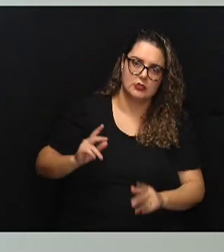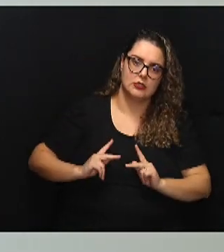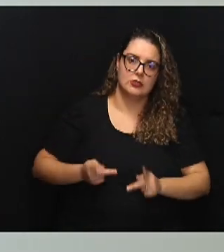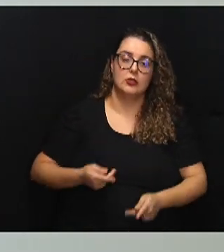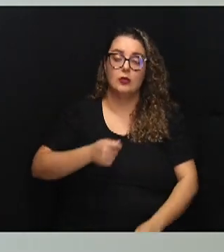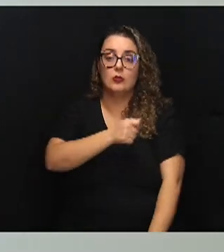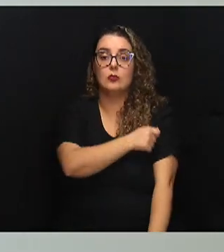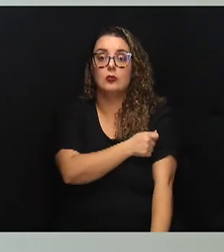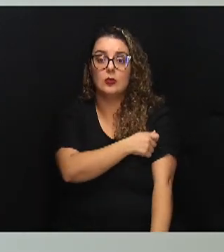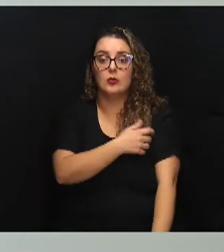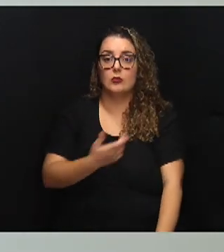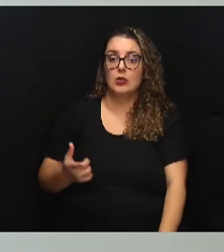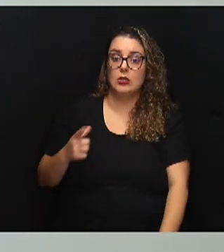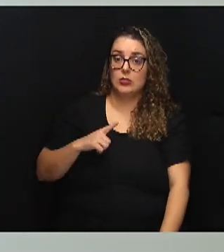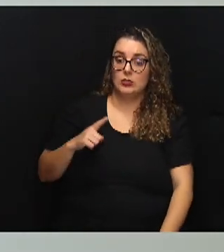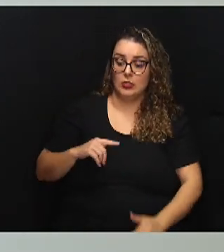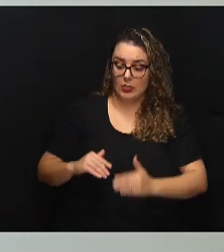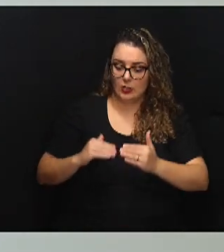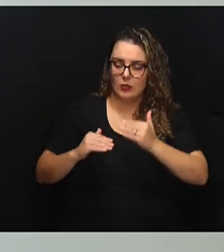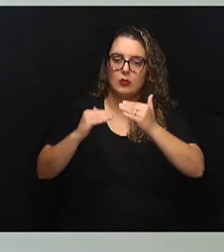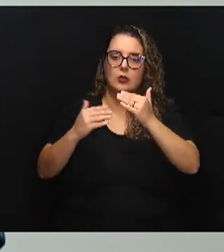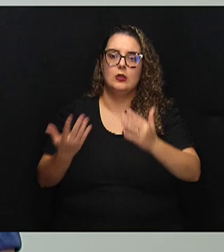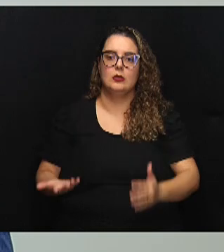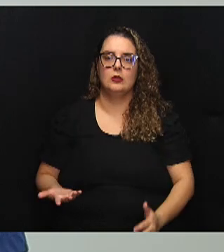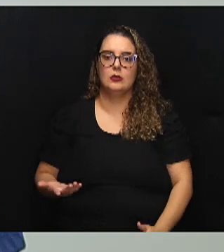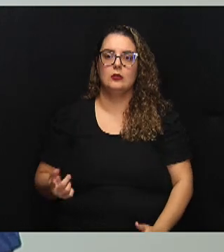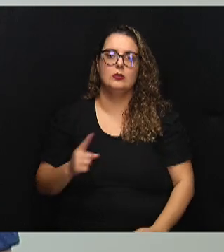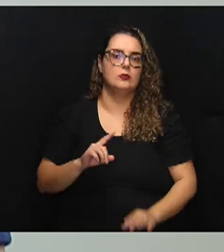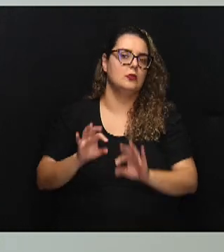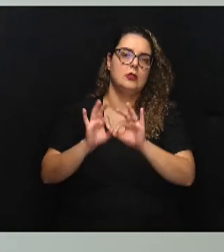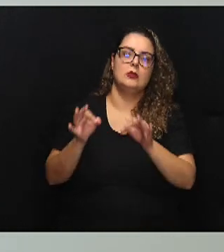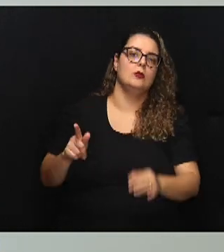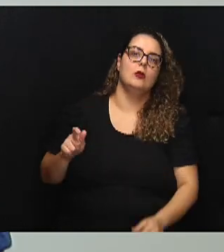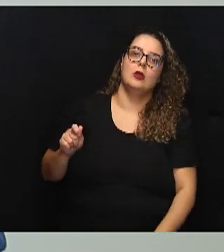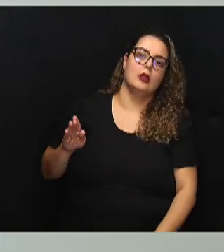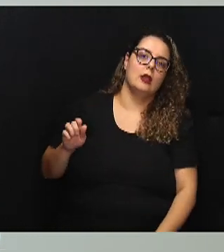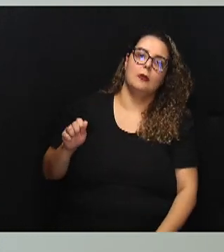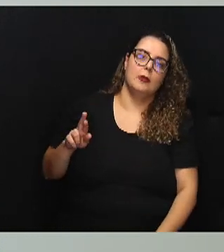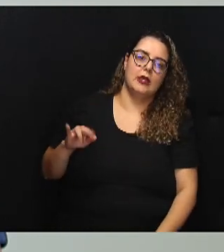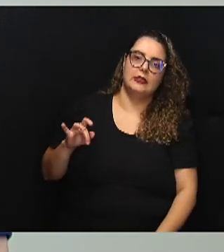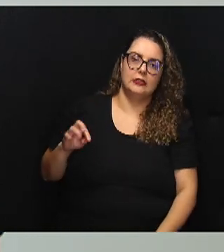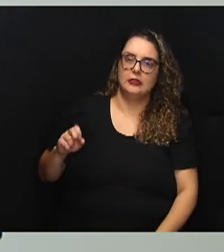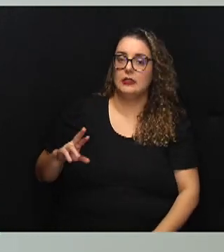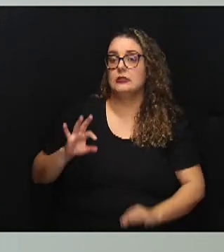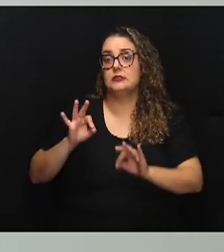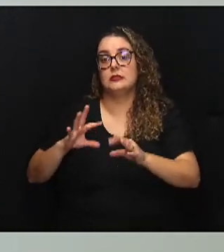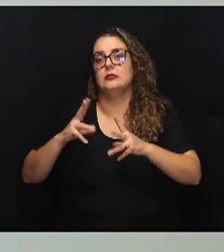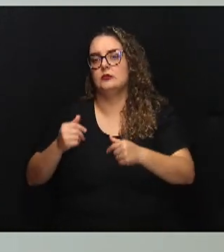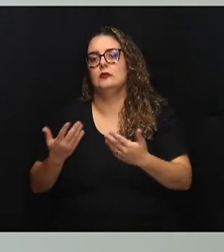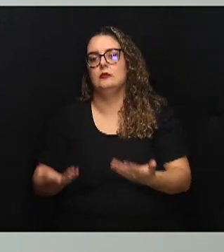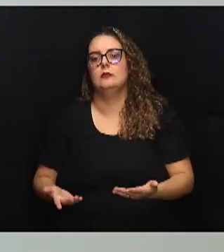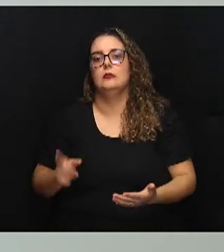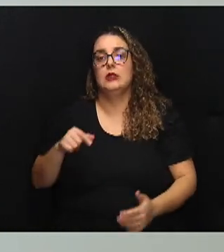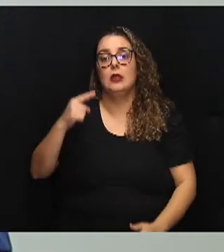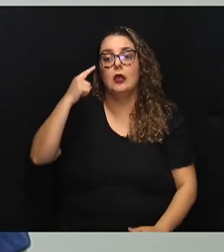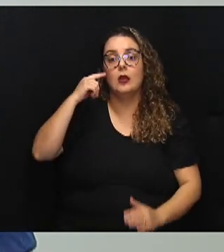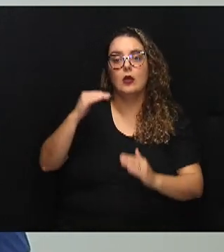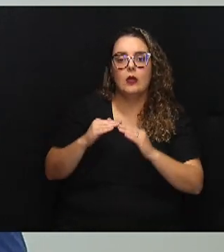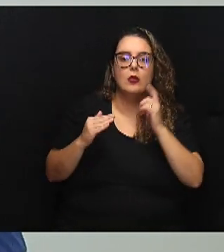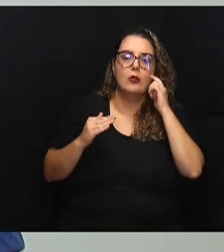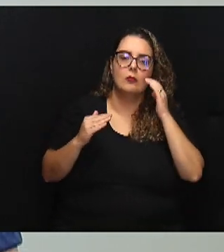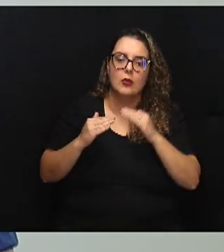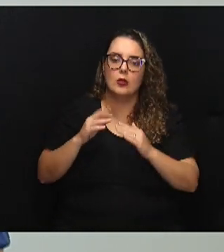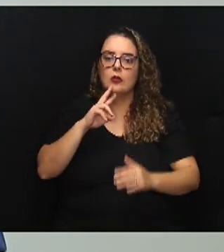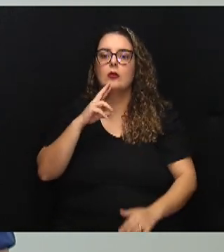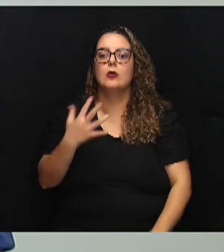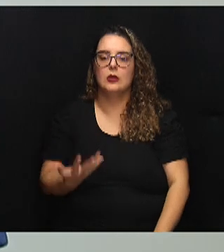precisa ter um desempenho que não é simplesmente o gabaritar, acertar todas as questões, mas é ser coerente com o seu